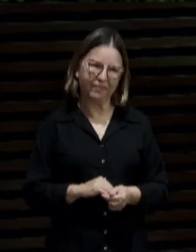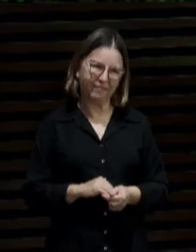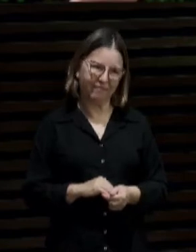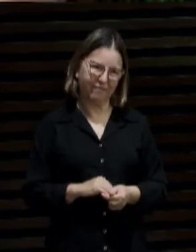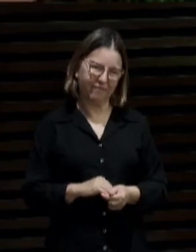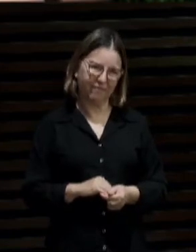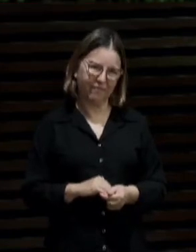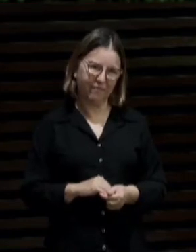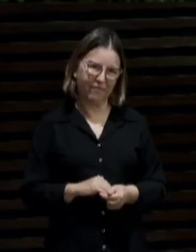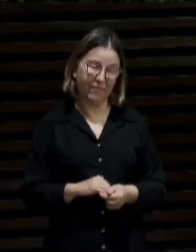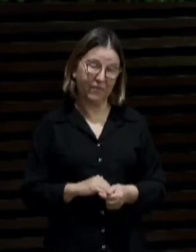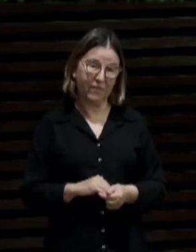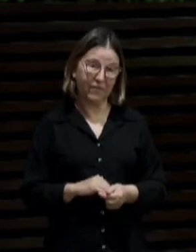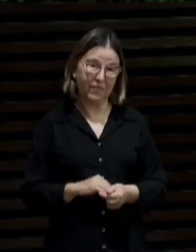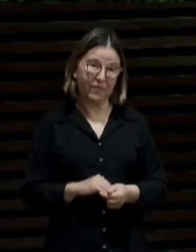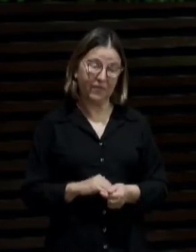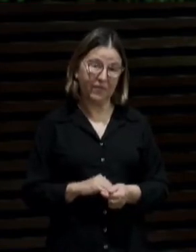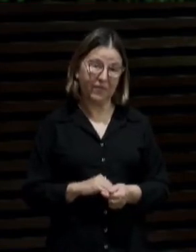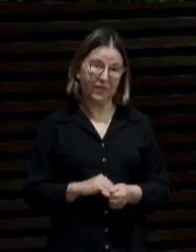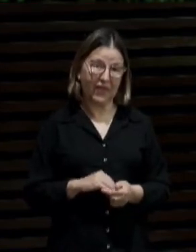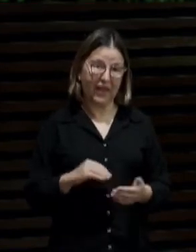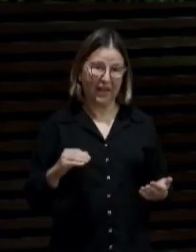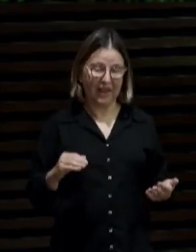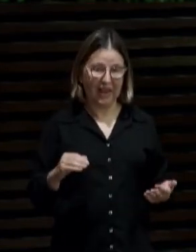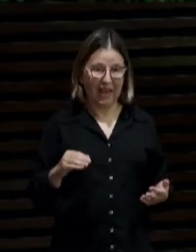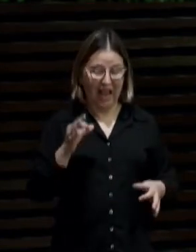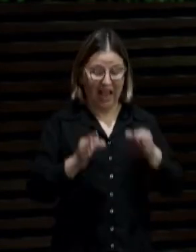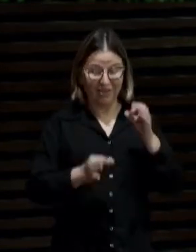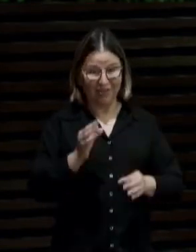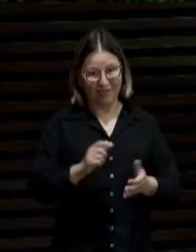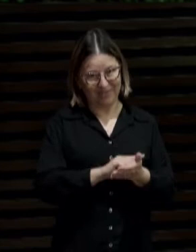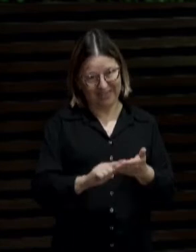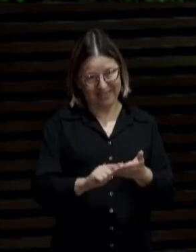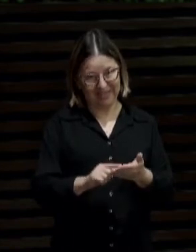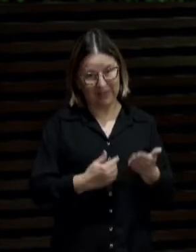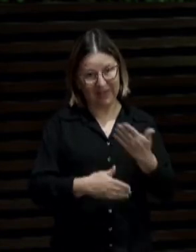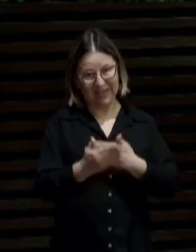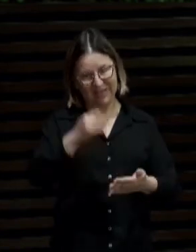Não da salvação por obras, mas justamente o contrário, da justificação por fé.